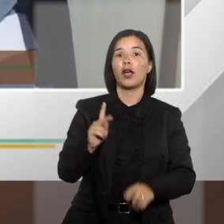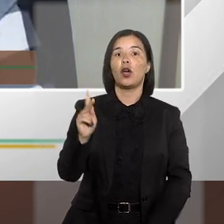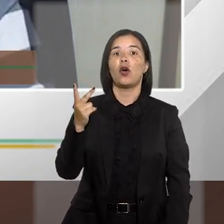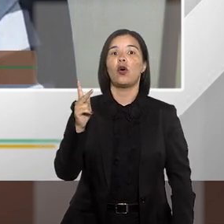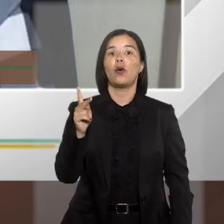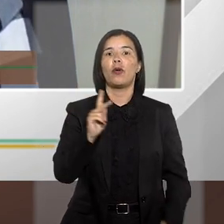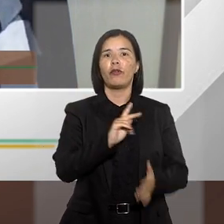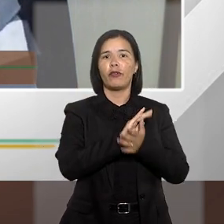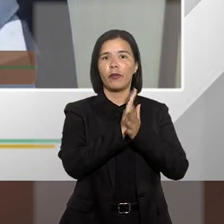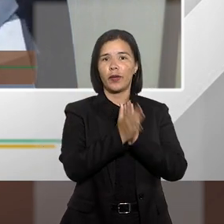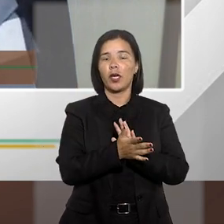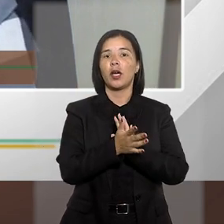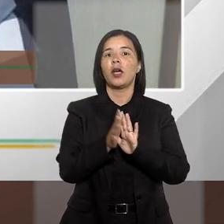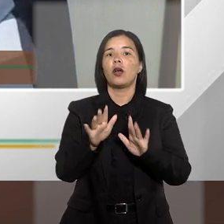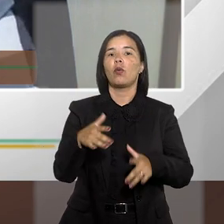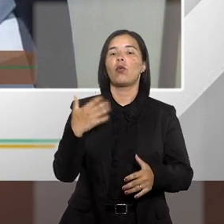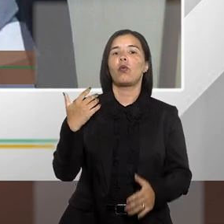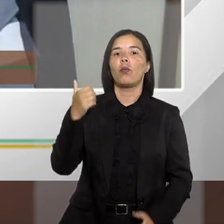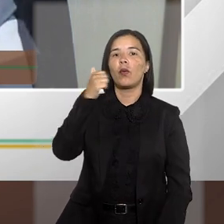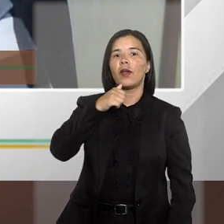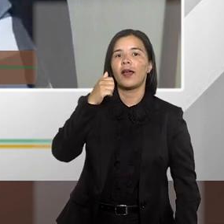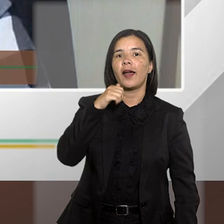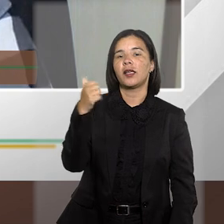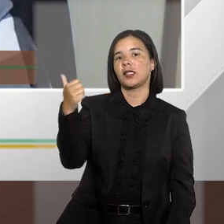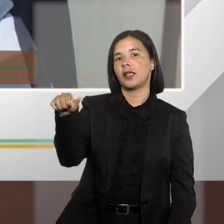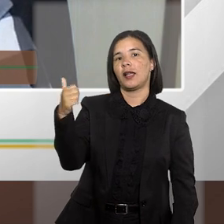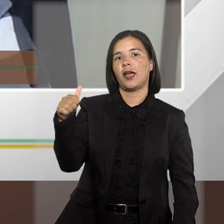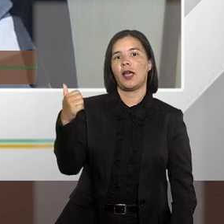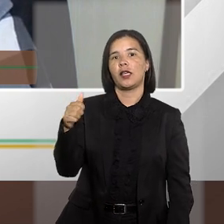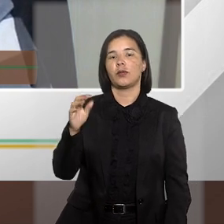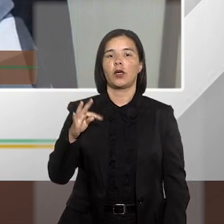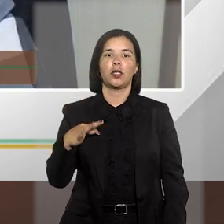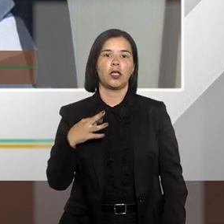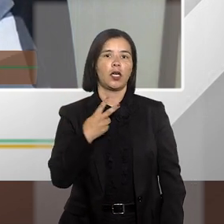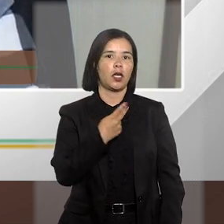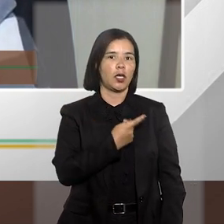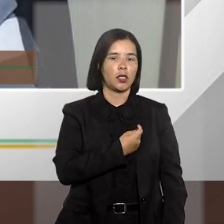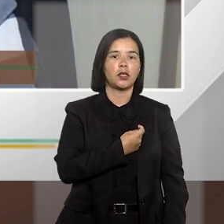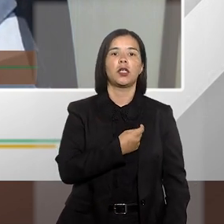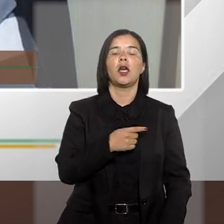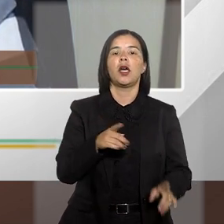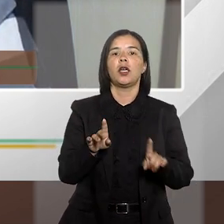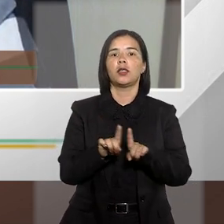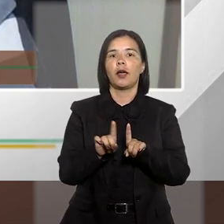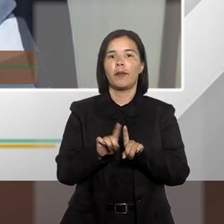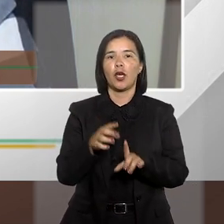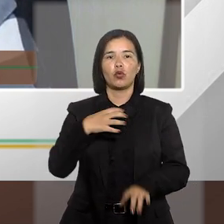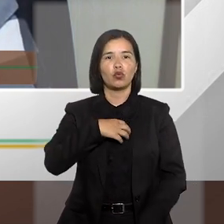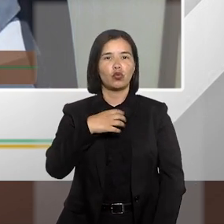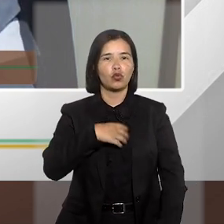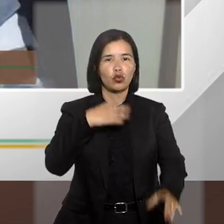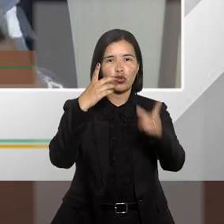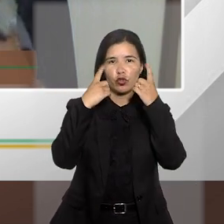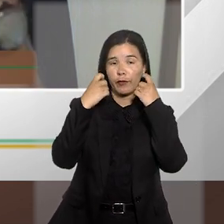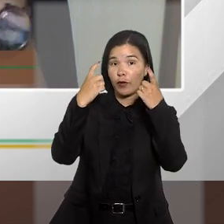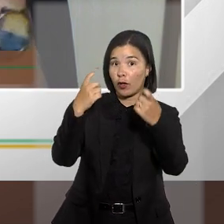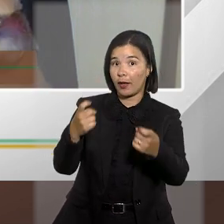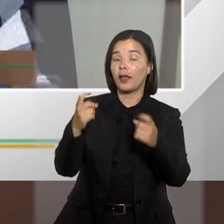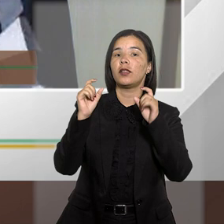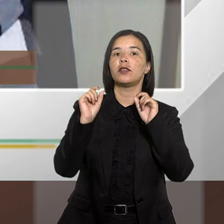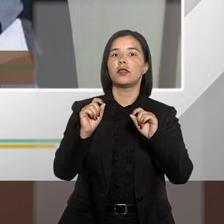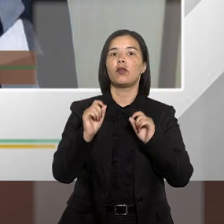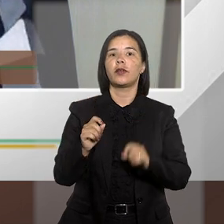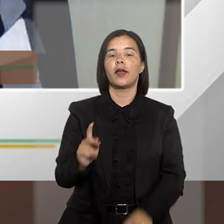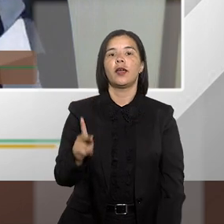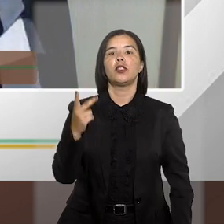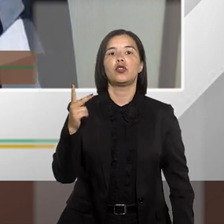tanto mulheres lésbicas, esses trans ou pessoas trans e travestis, quando sofriam alguma forma de violência, esse